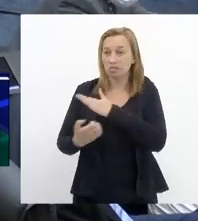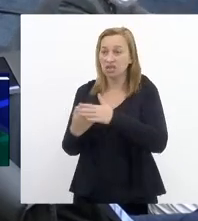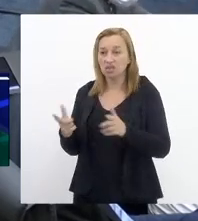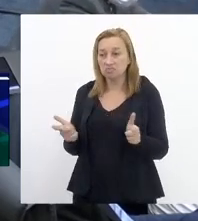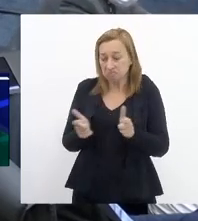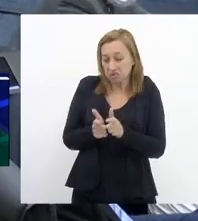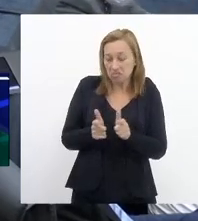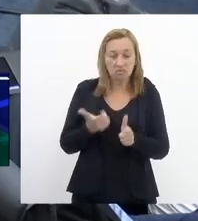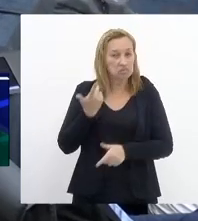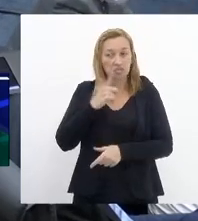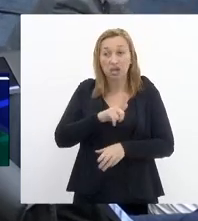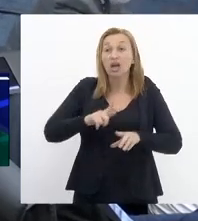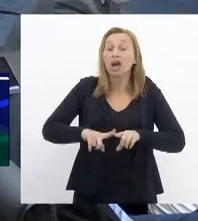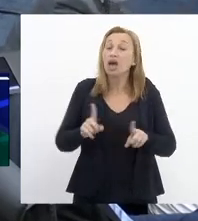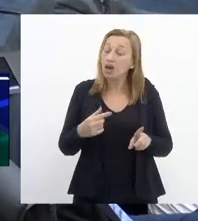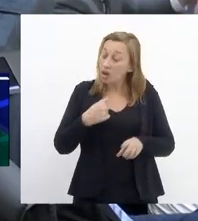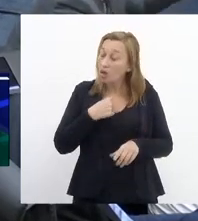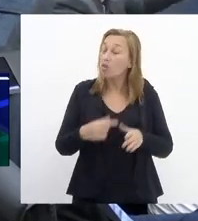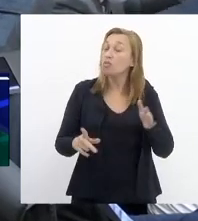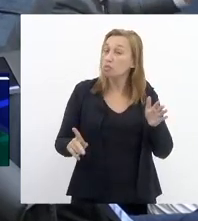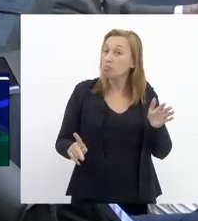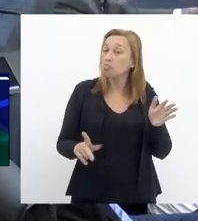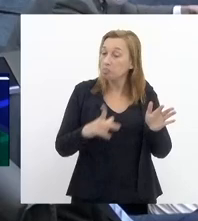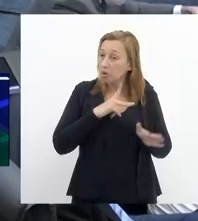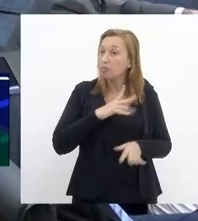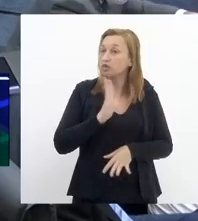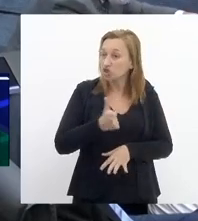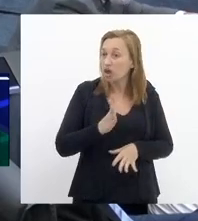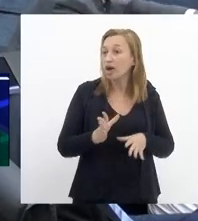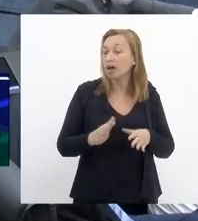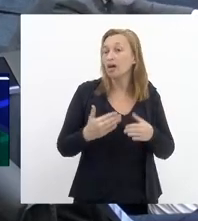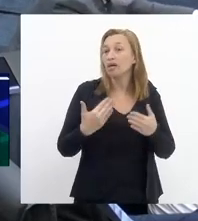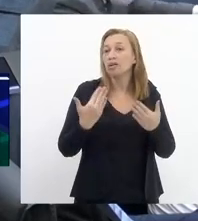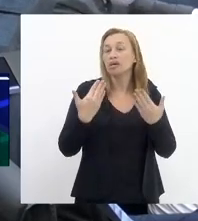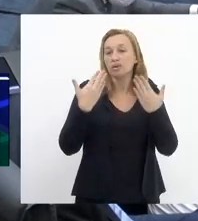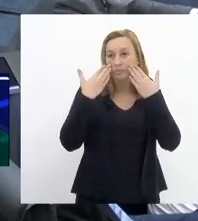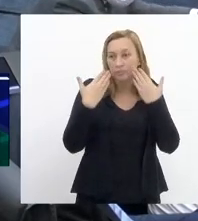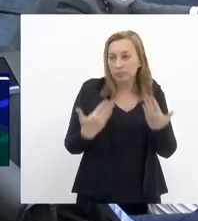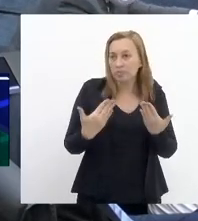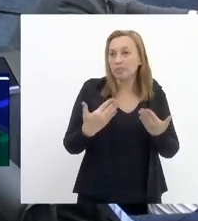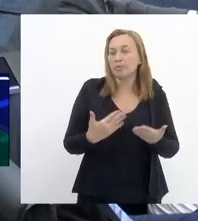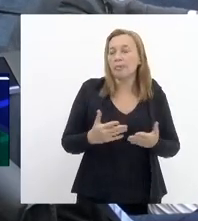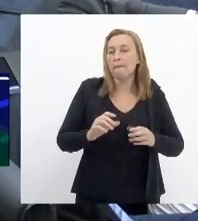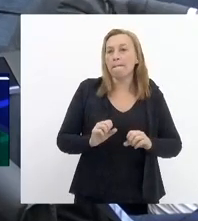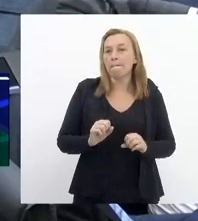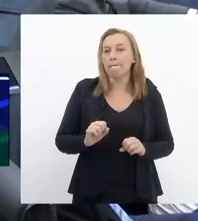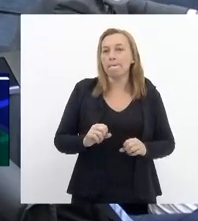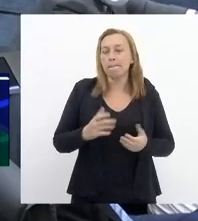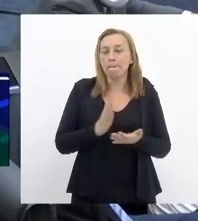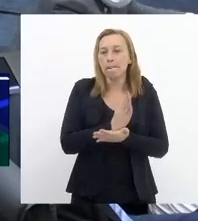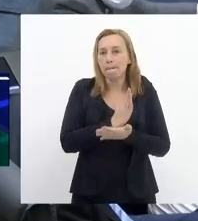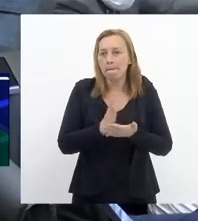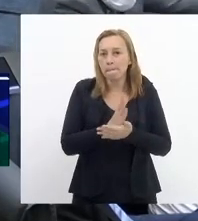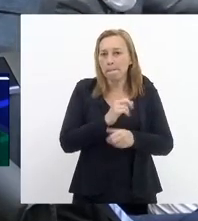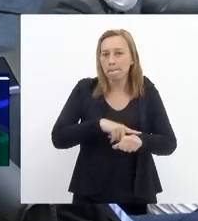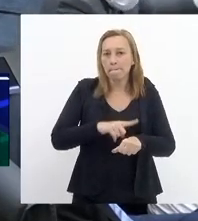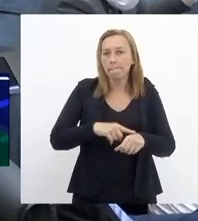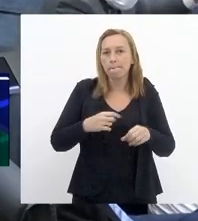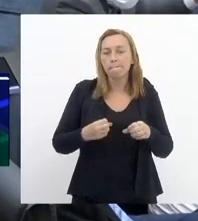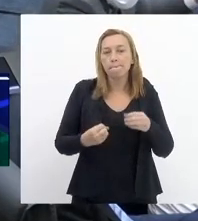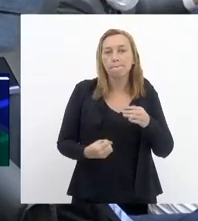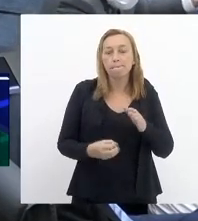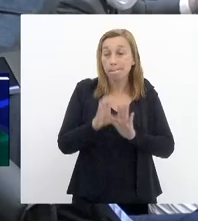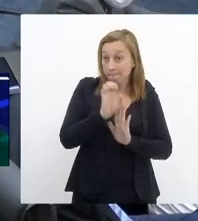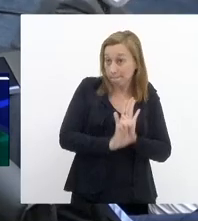isso. Então, eu próprio apresentei já, depois de dadas de conversas, emendas a esse projeto. Agora,